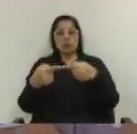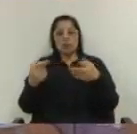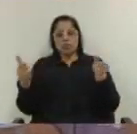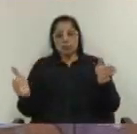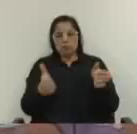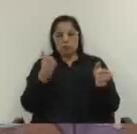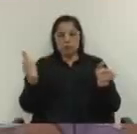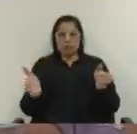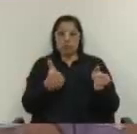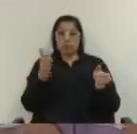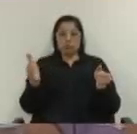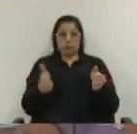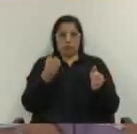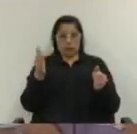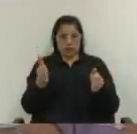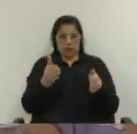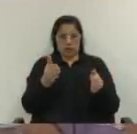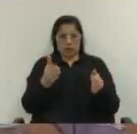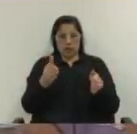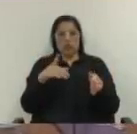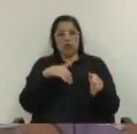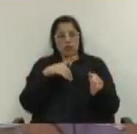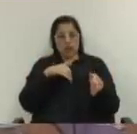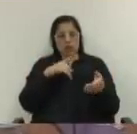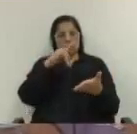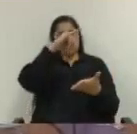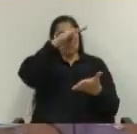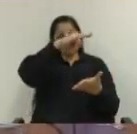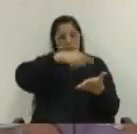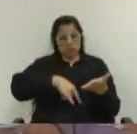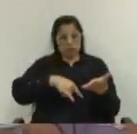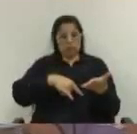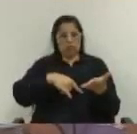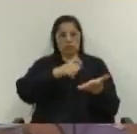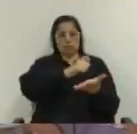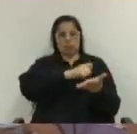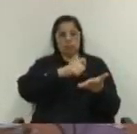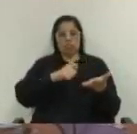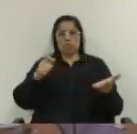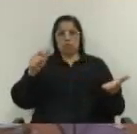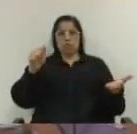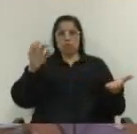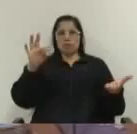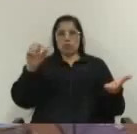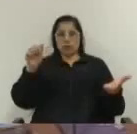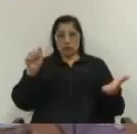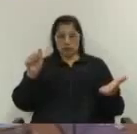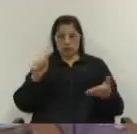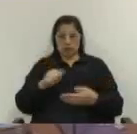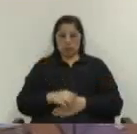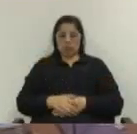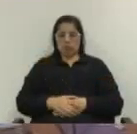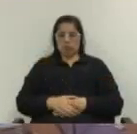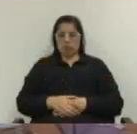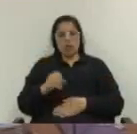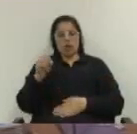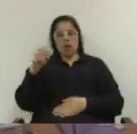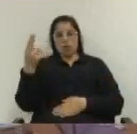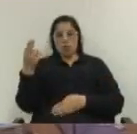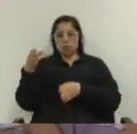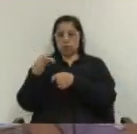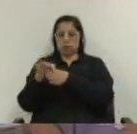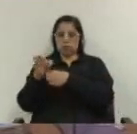em ata do Conselho Municipal da Saúde e poderá ser comprovado através desta ou com o conselheiro à